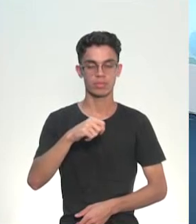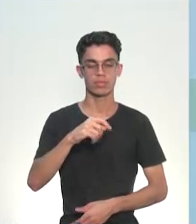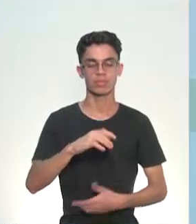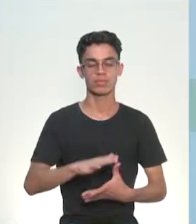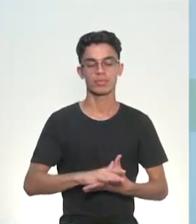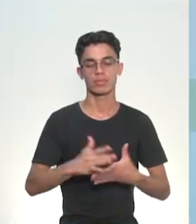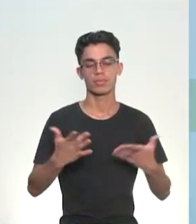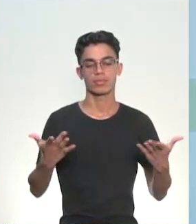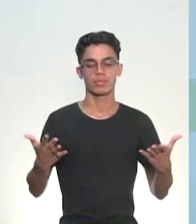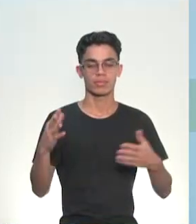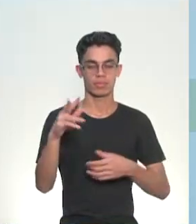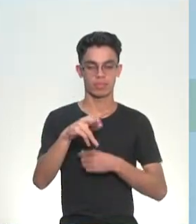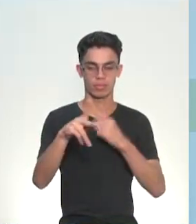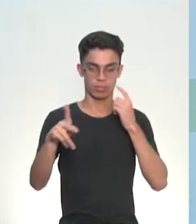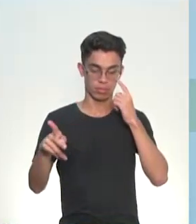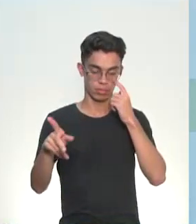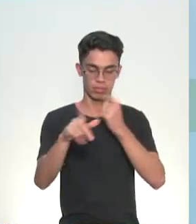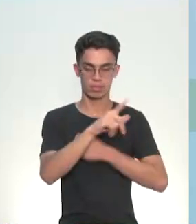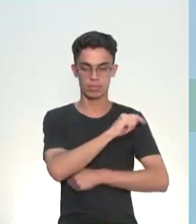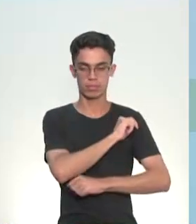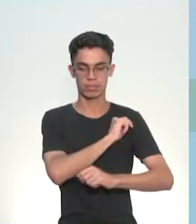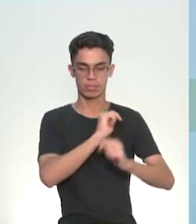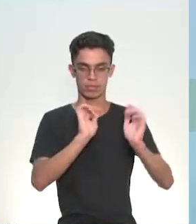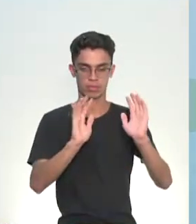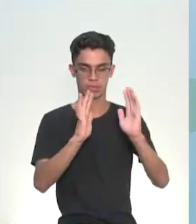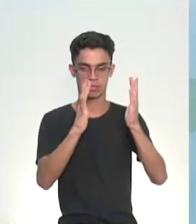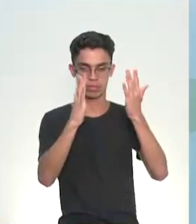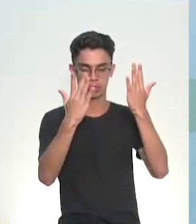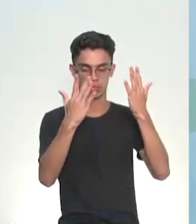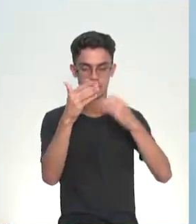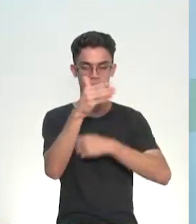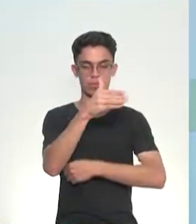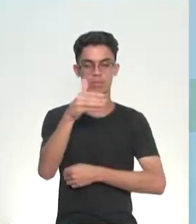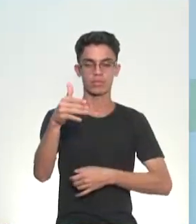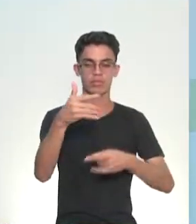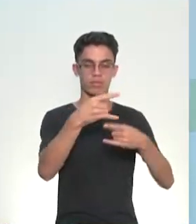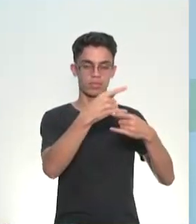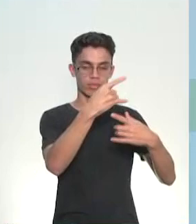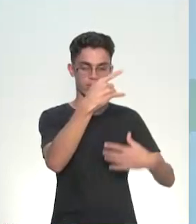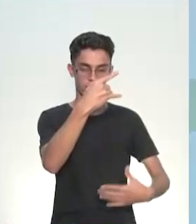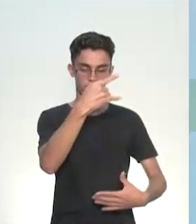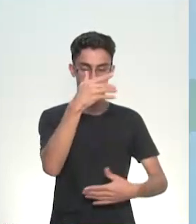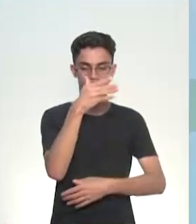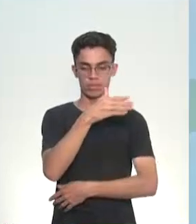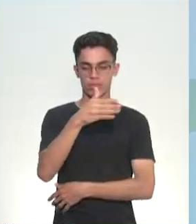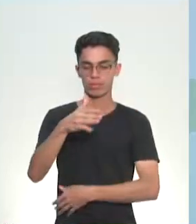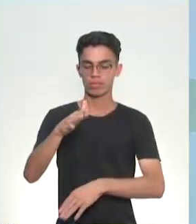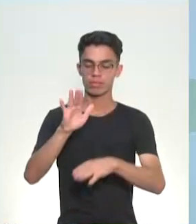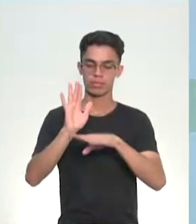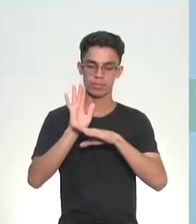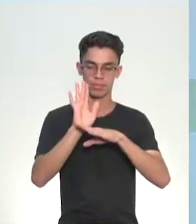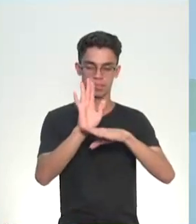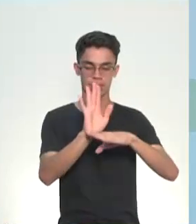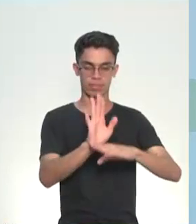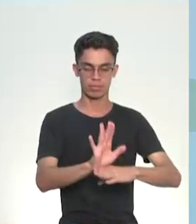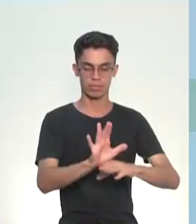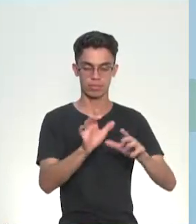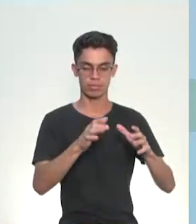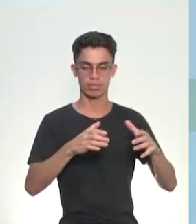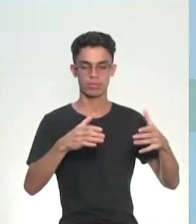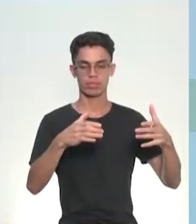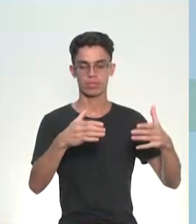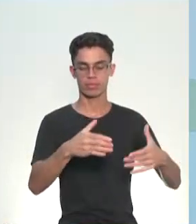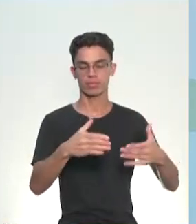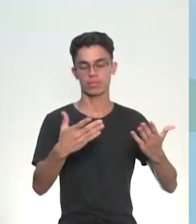professores, alunos, né, parabéns aí sempre pela participação positiva aí no nosso chat, né? Sempre aí ajudando aí essa dupla